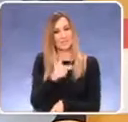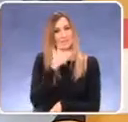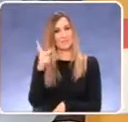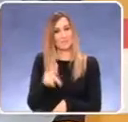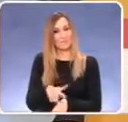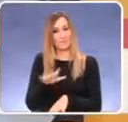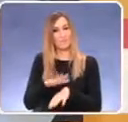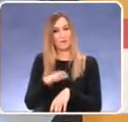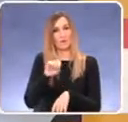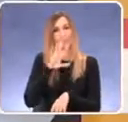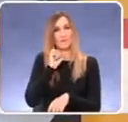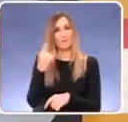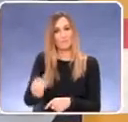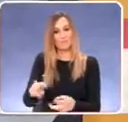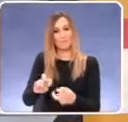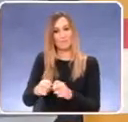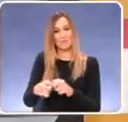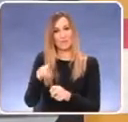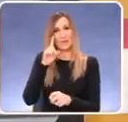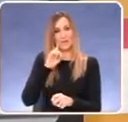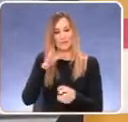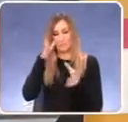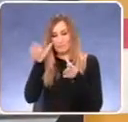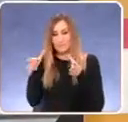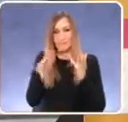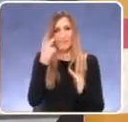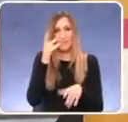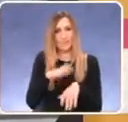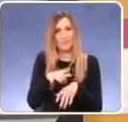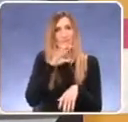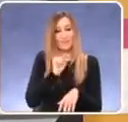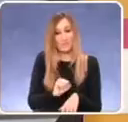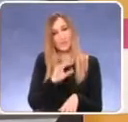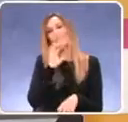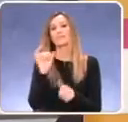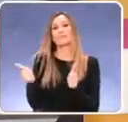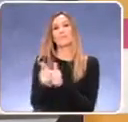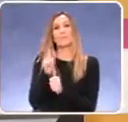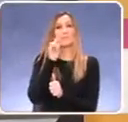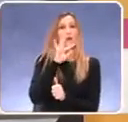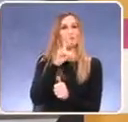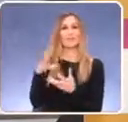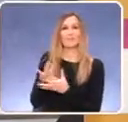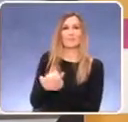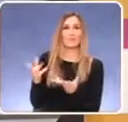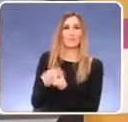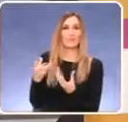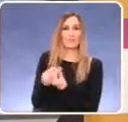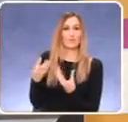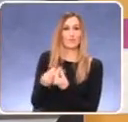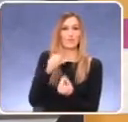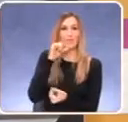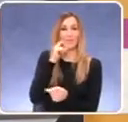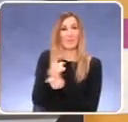causa de um filho que tem problemas. Ela vive para este filho, não é? Filho que acompanha sempre mãe e pai para todo lado, até para aquele dia